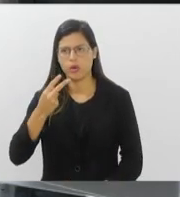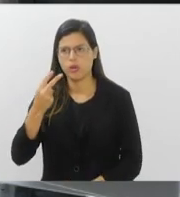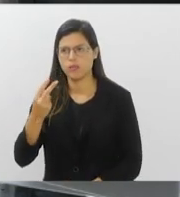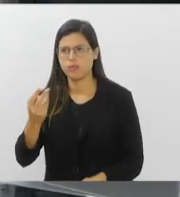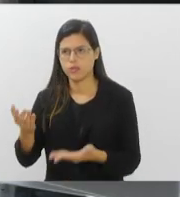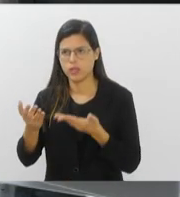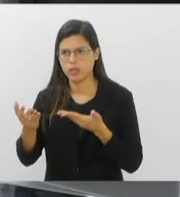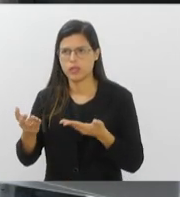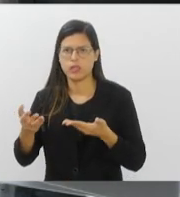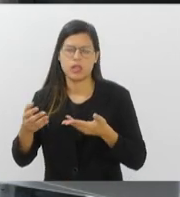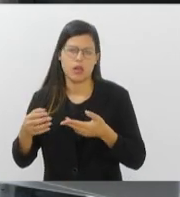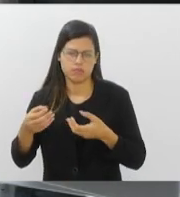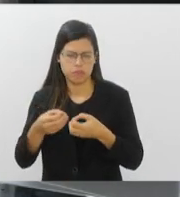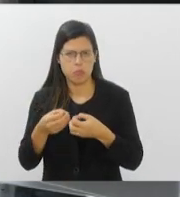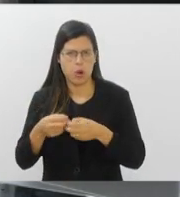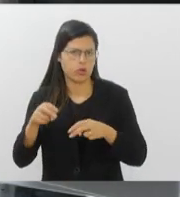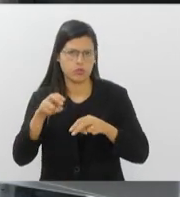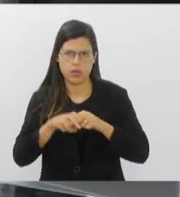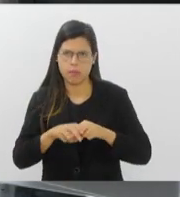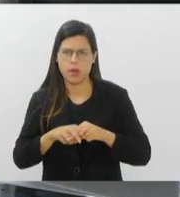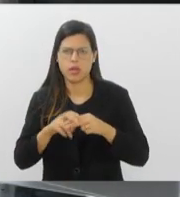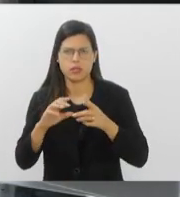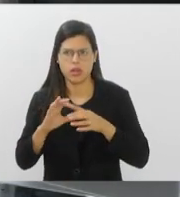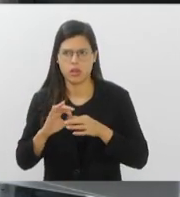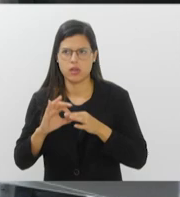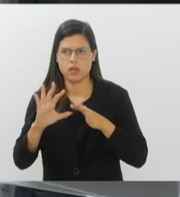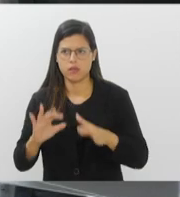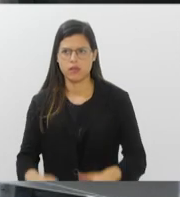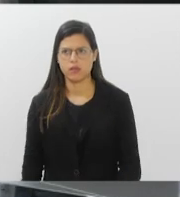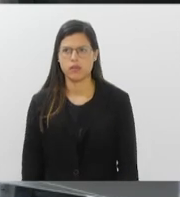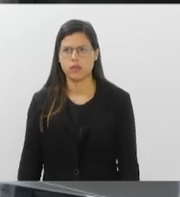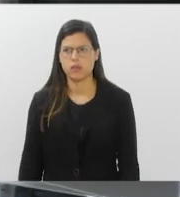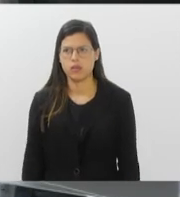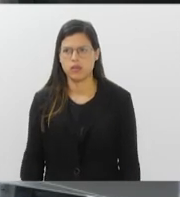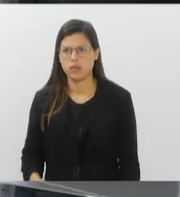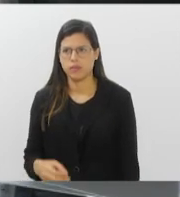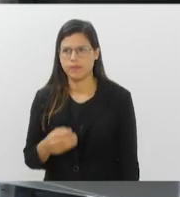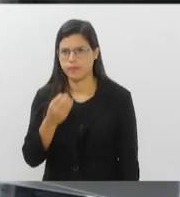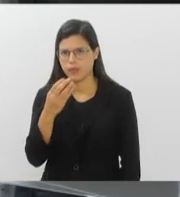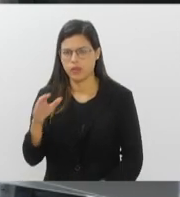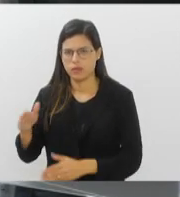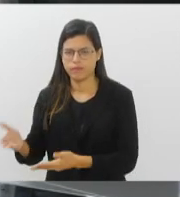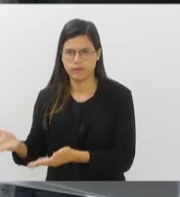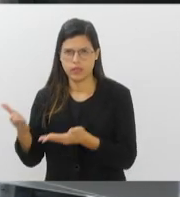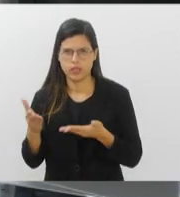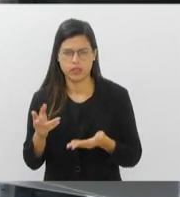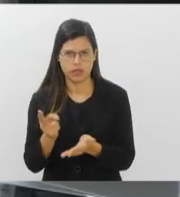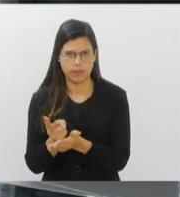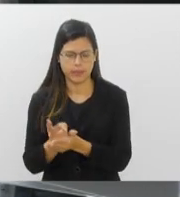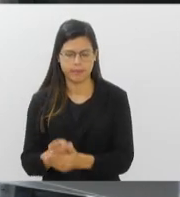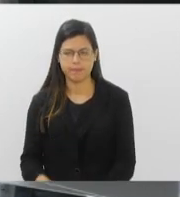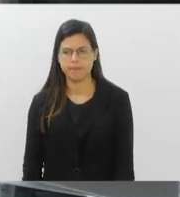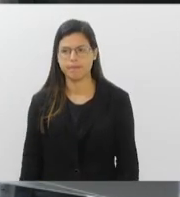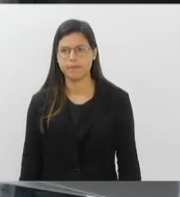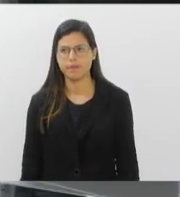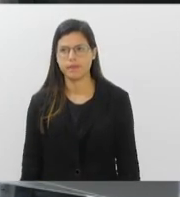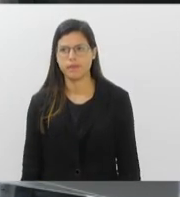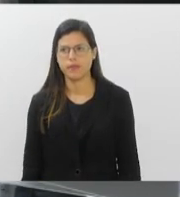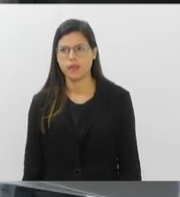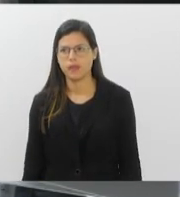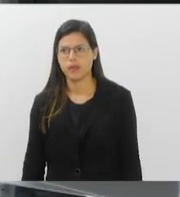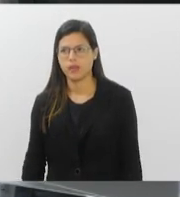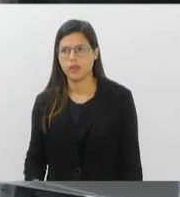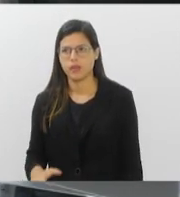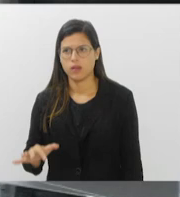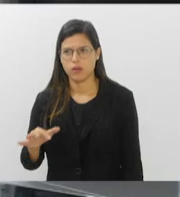posicionar aqui mais próximo de nós, aqui à mesa, fique à vontade. Seja muito bem-vinda sempre. Então, até para preservar, deputado